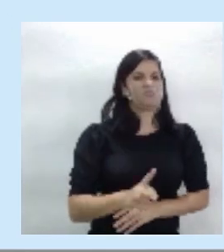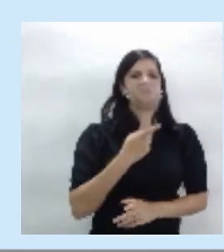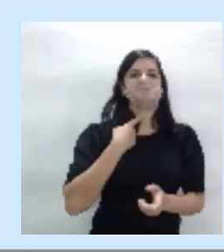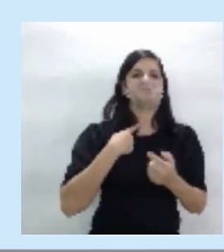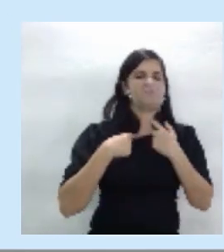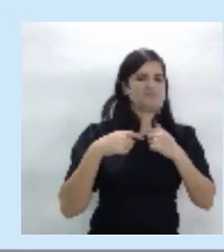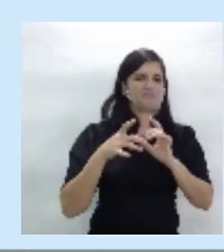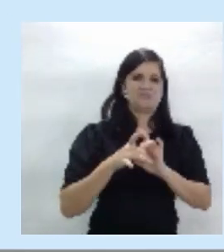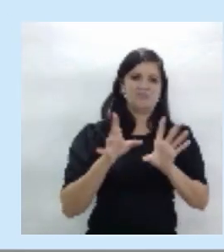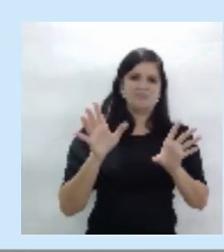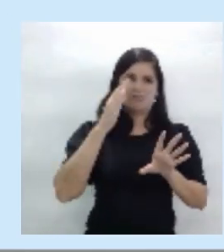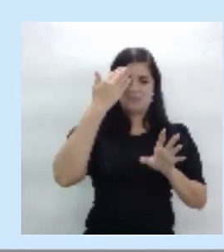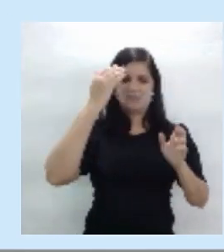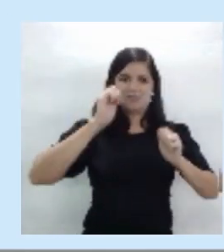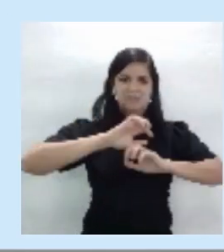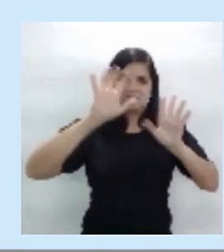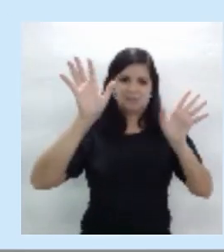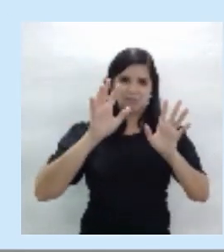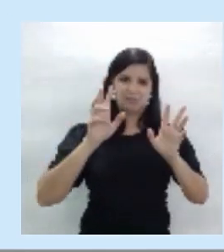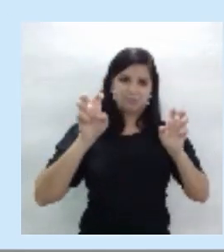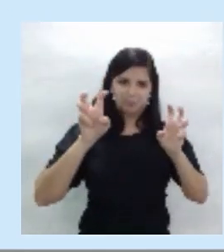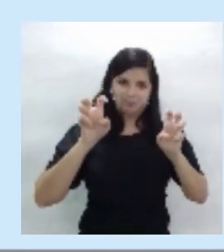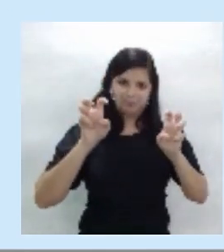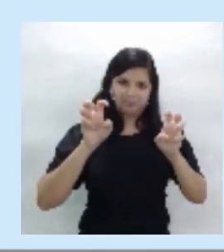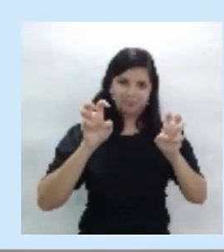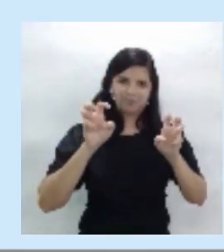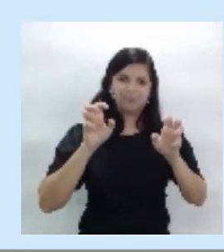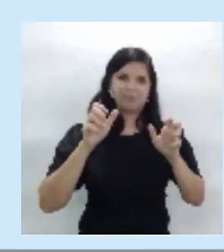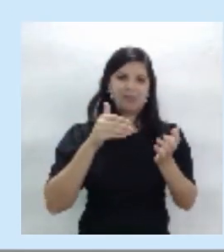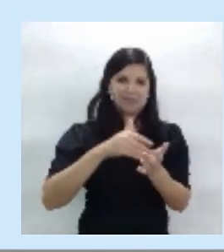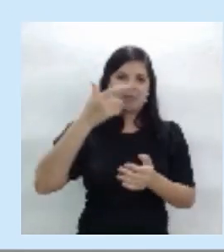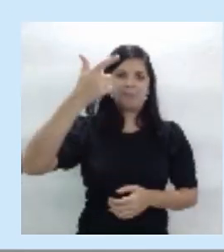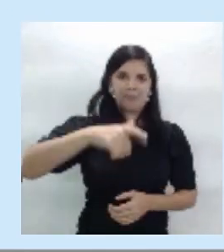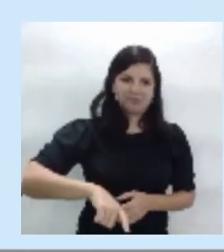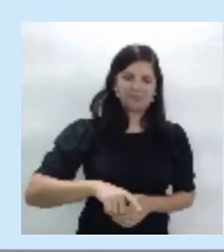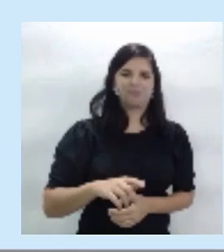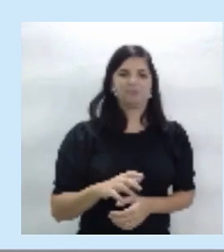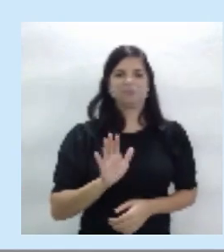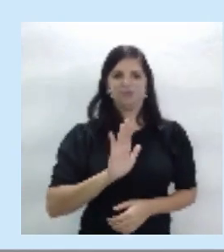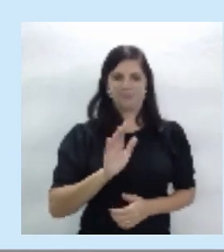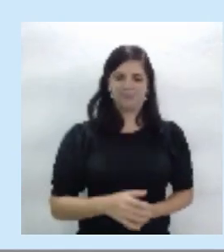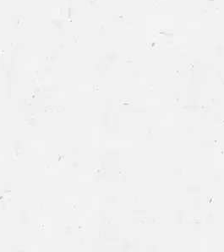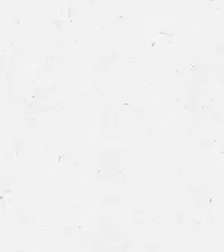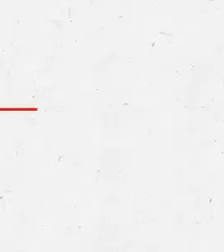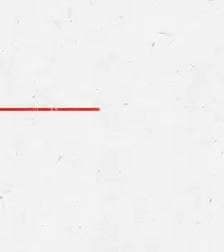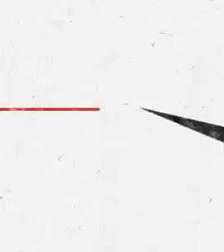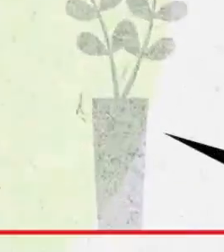puder, para ter um entendimento melhor sobre o assunto. Tá? Até uma próxima. Valeu!